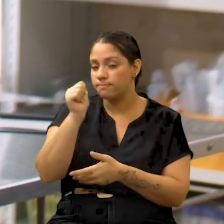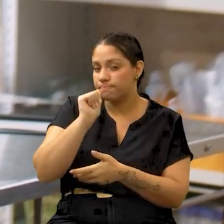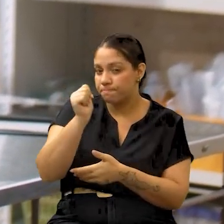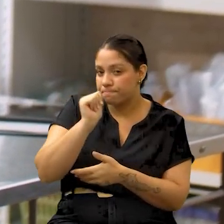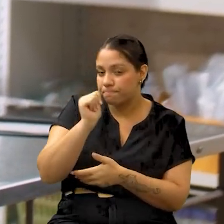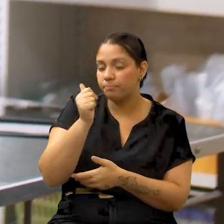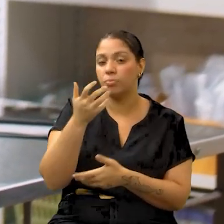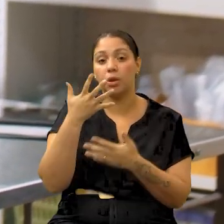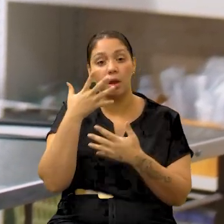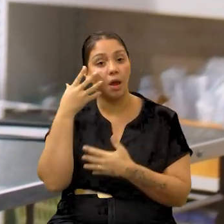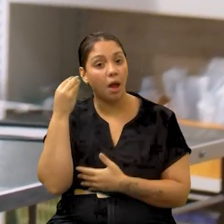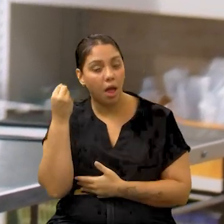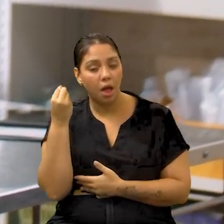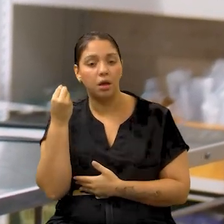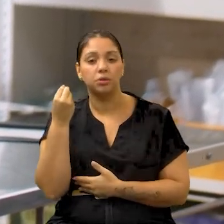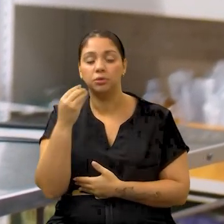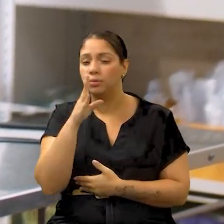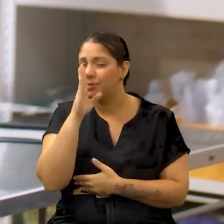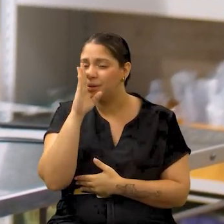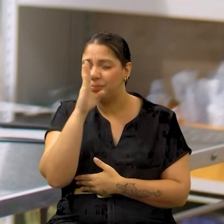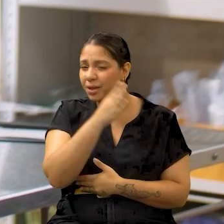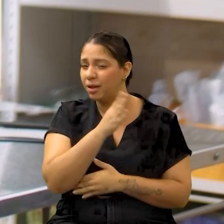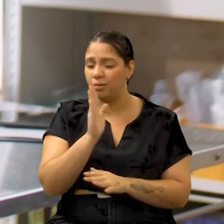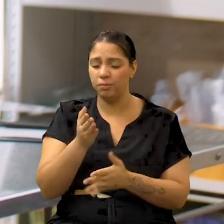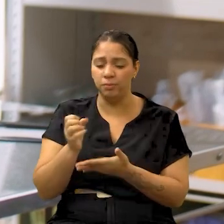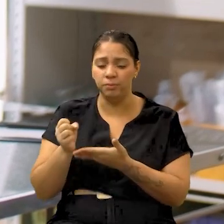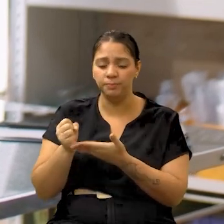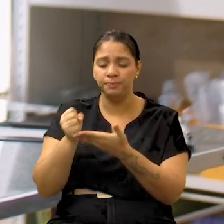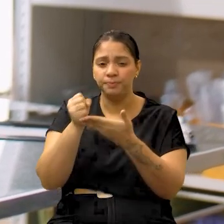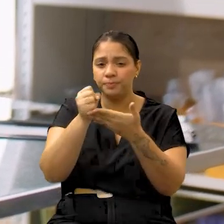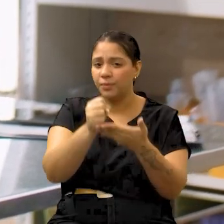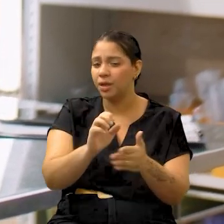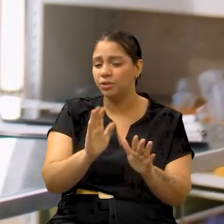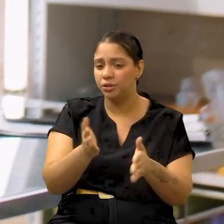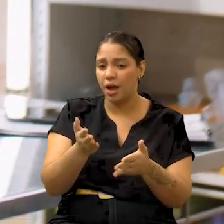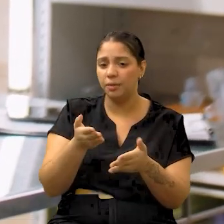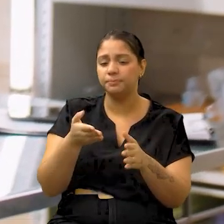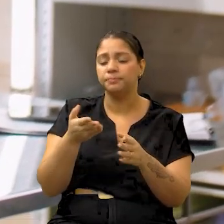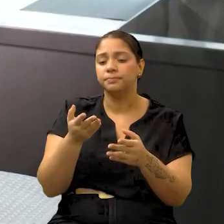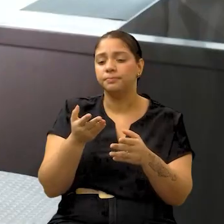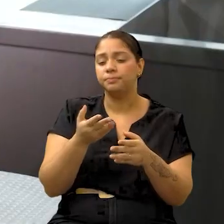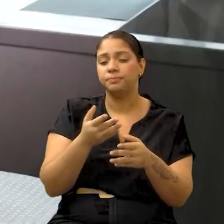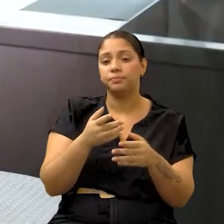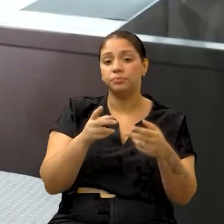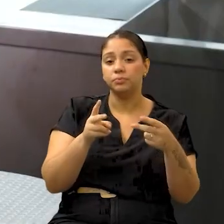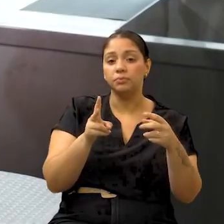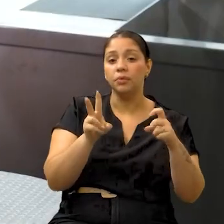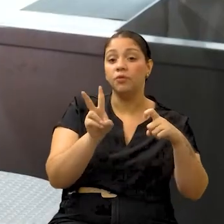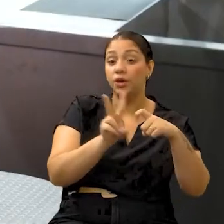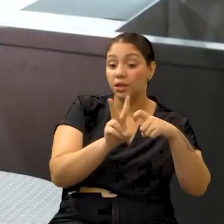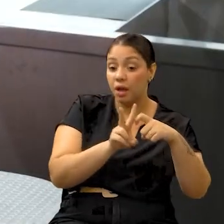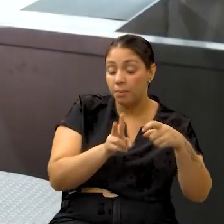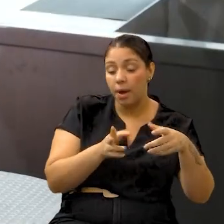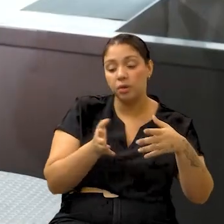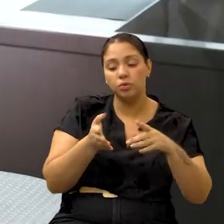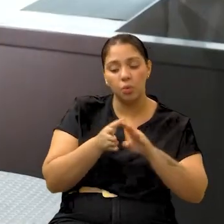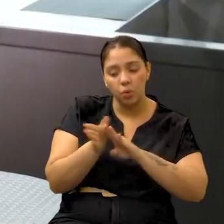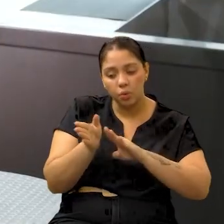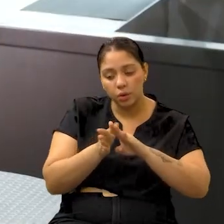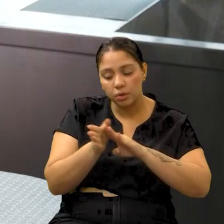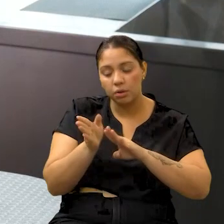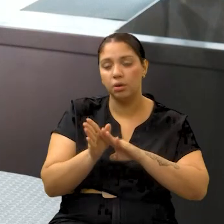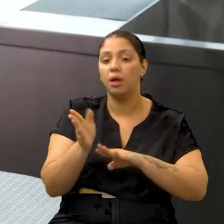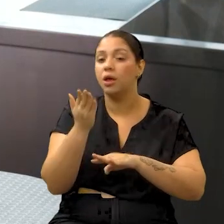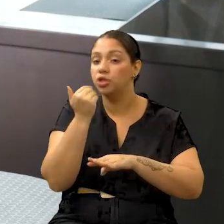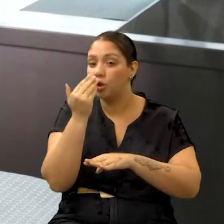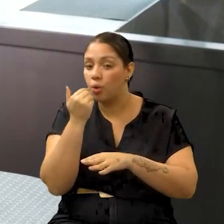do felino. Nas primeiras consultas, a gente já tem que orientar o tutor para favorecer